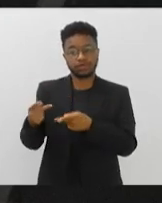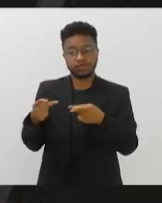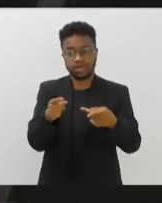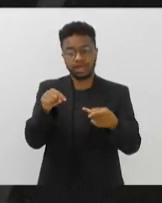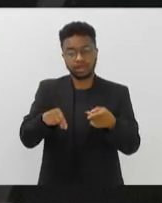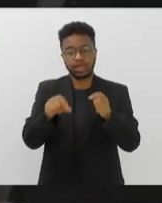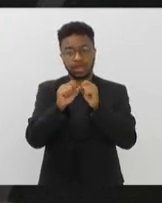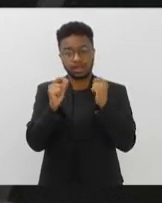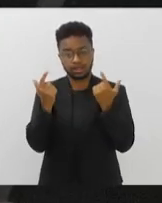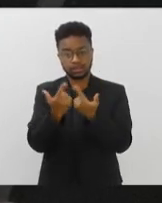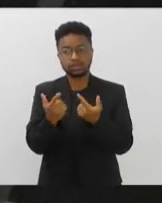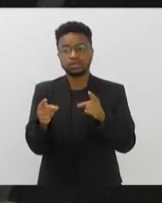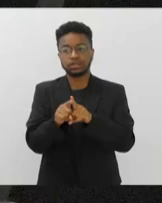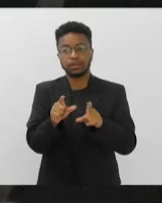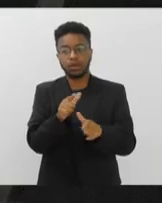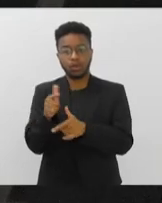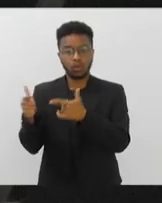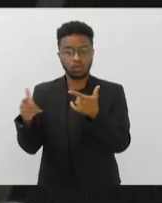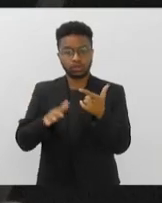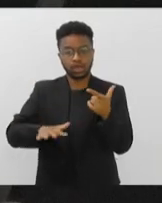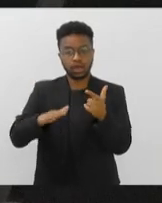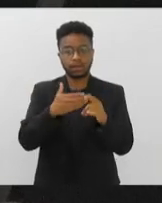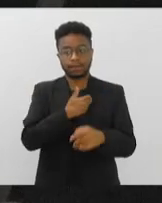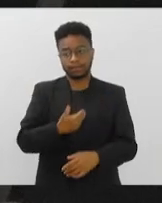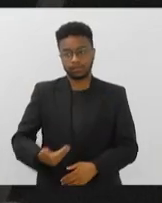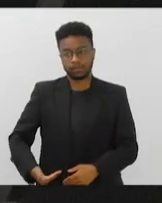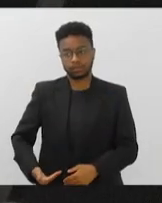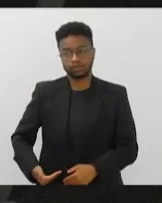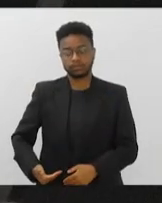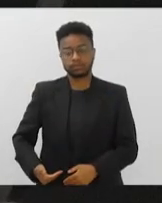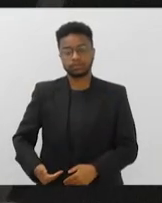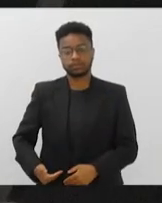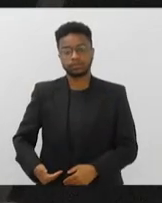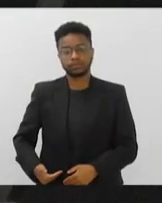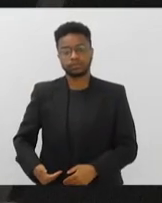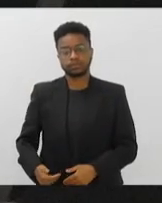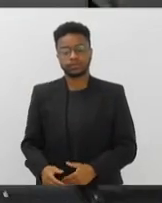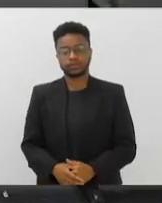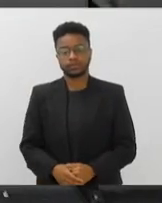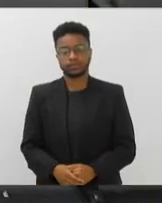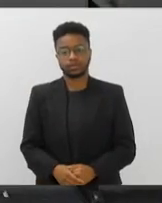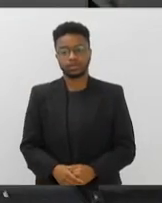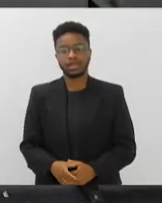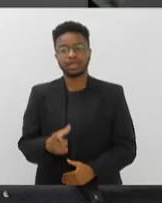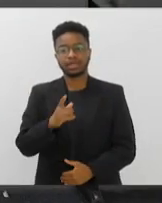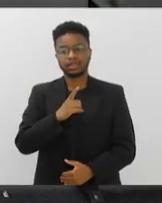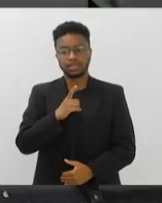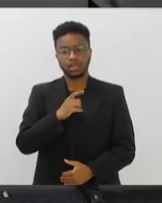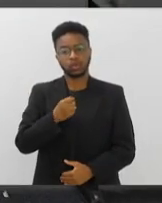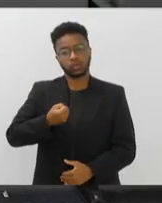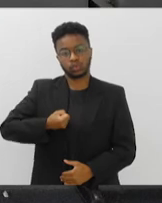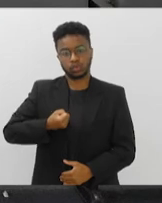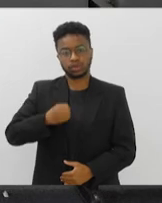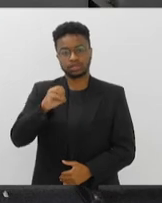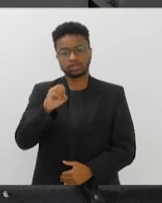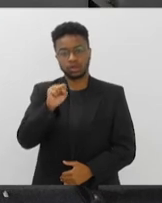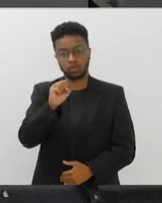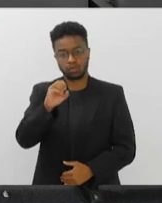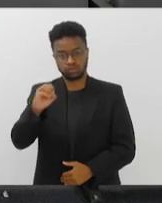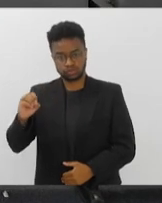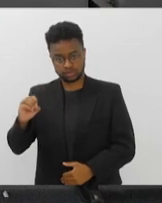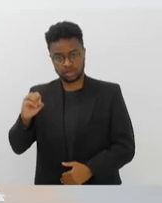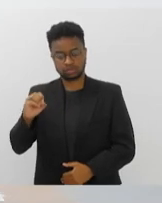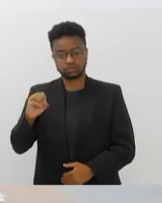prédio aqui como em vários prédios públicos ainda tem um número um 0899 0500 para